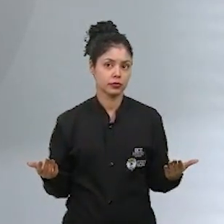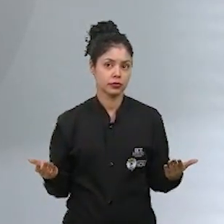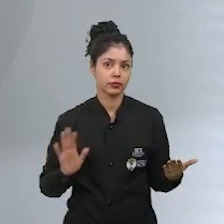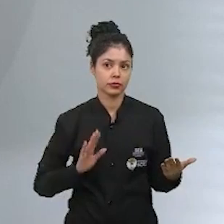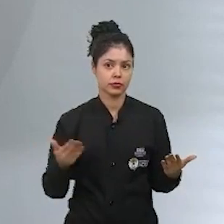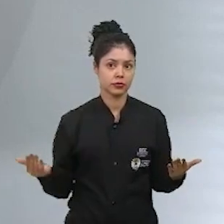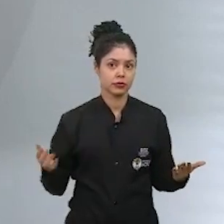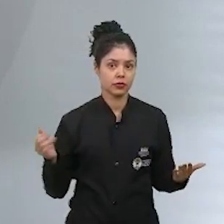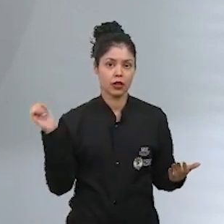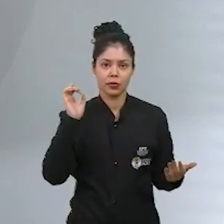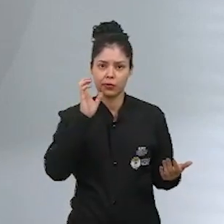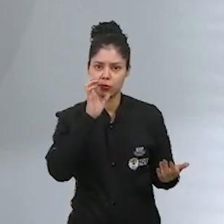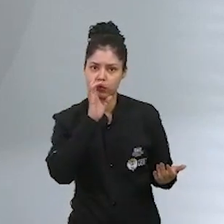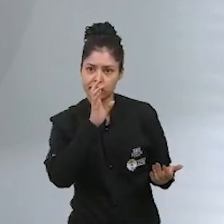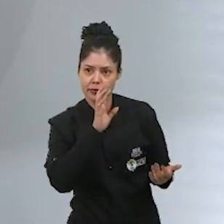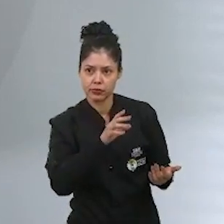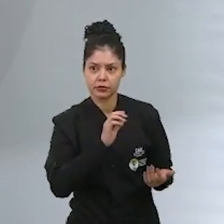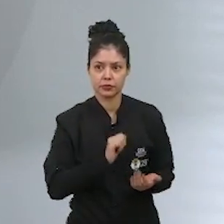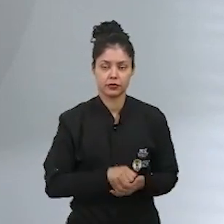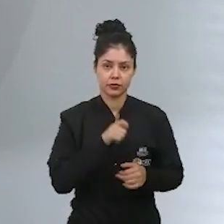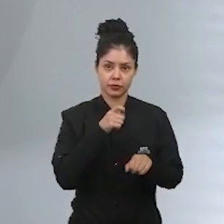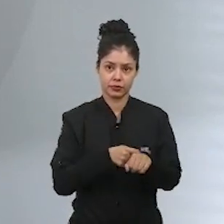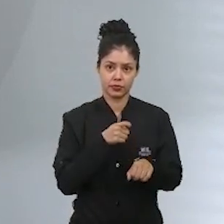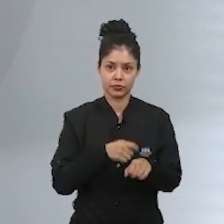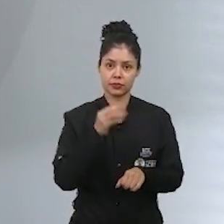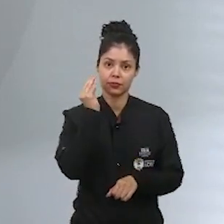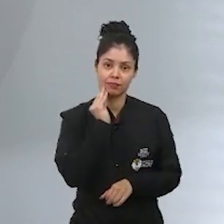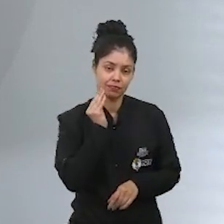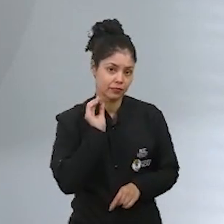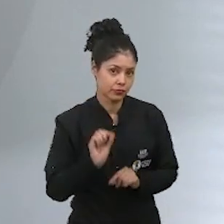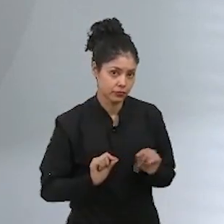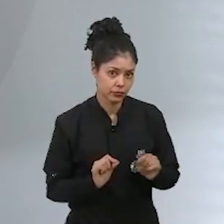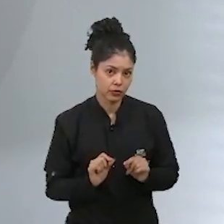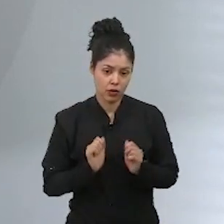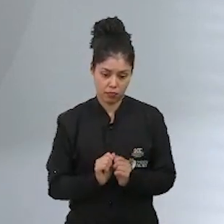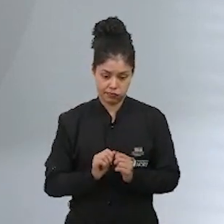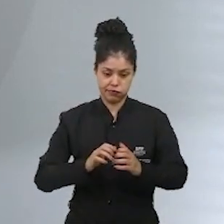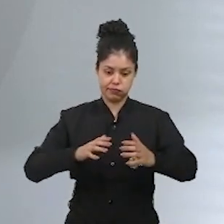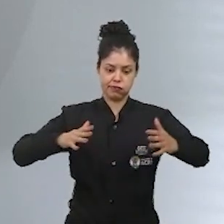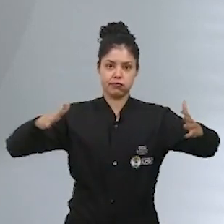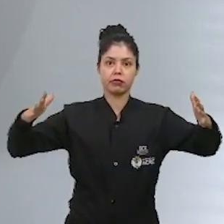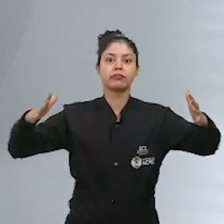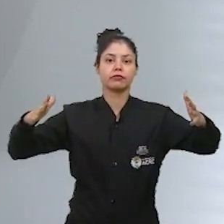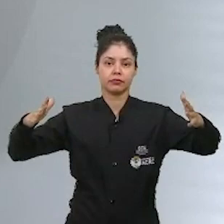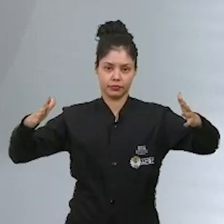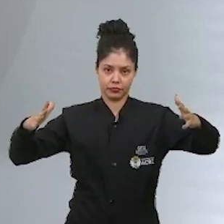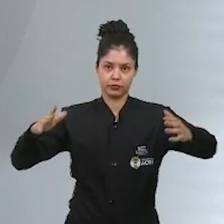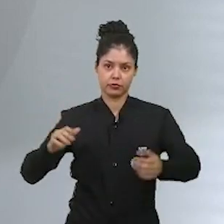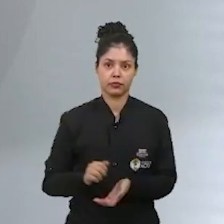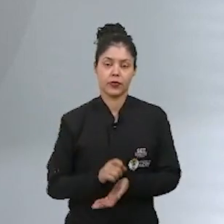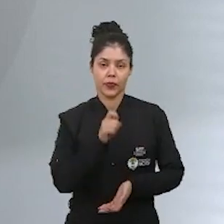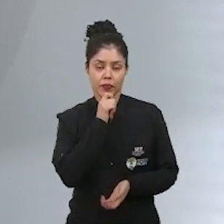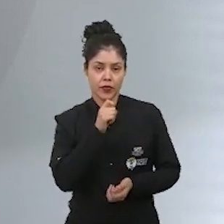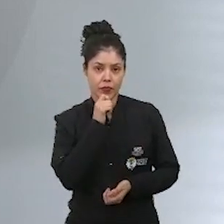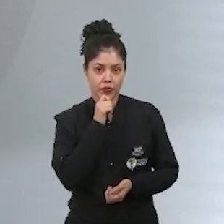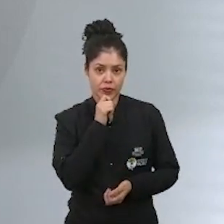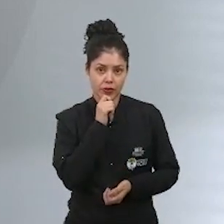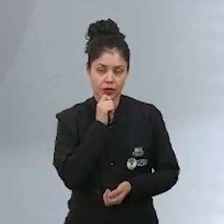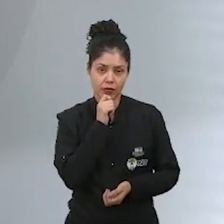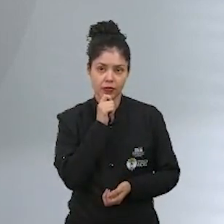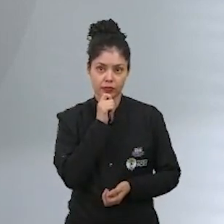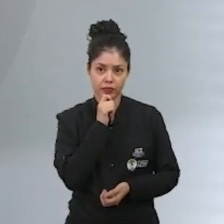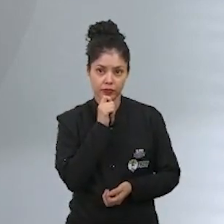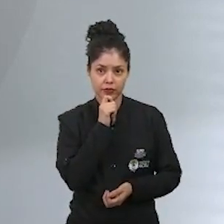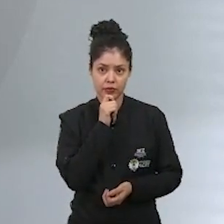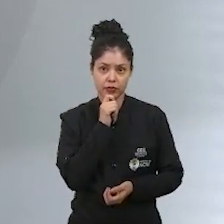Quando está muito quente, a rocha, ela tende a dilatar. E quando se esfria, quando a temperatura está